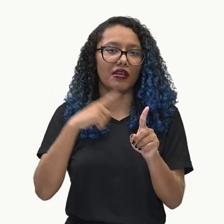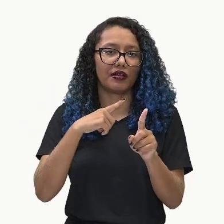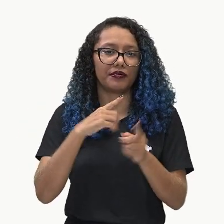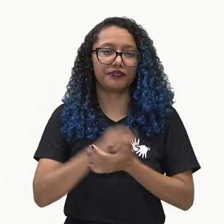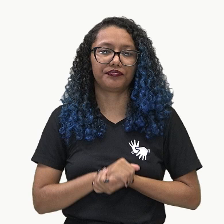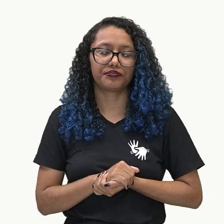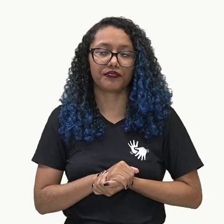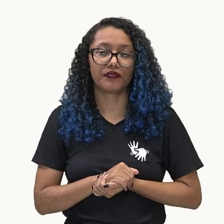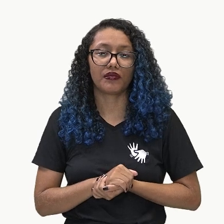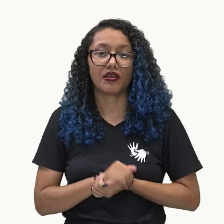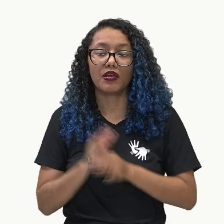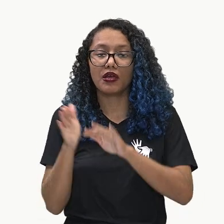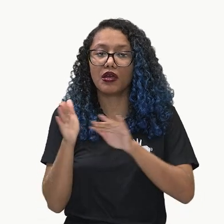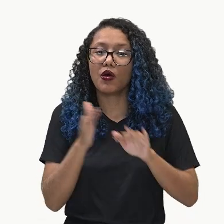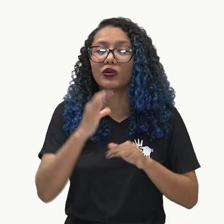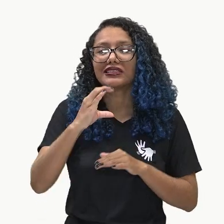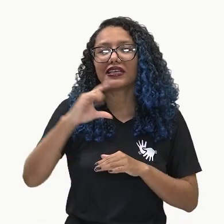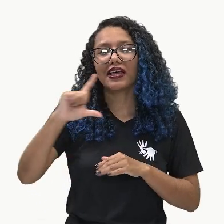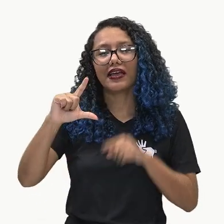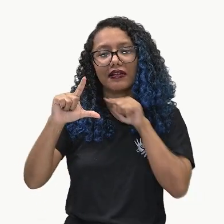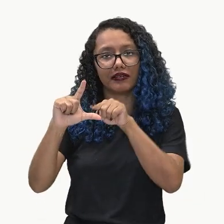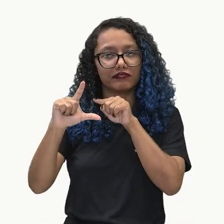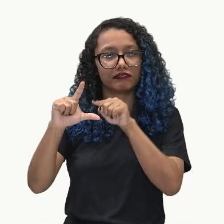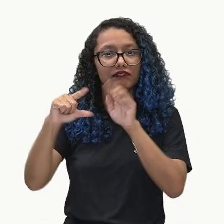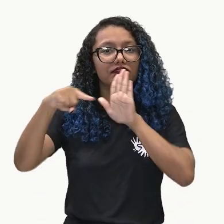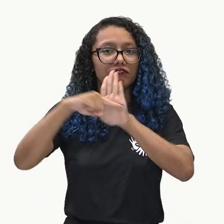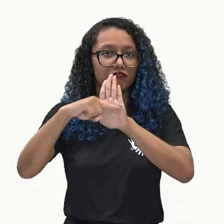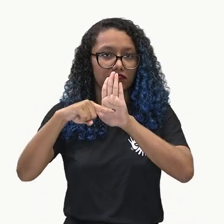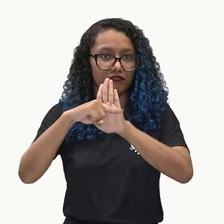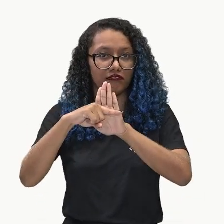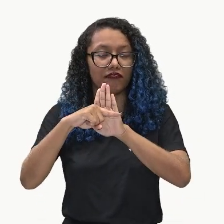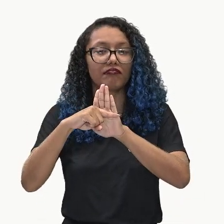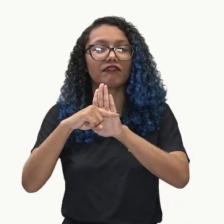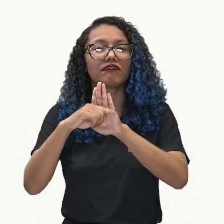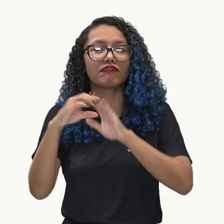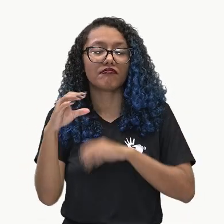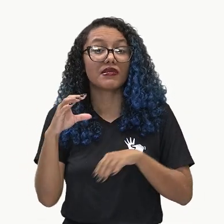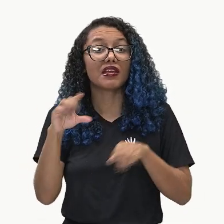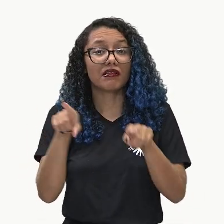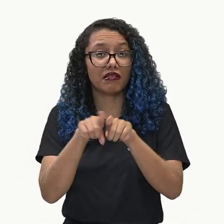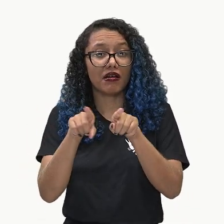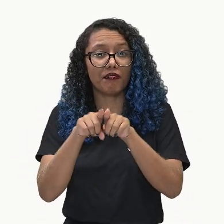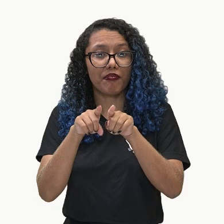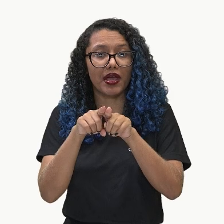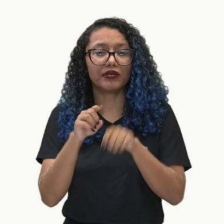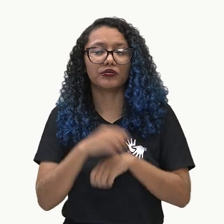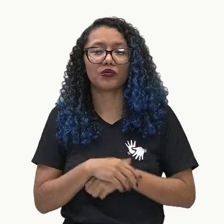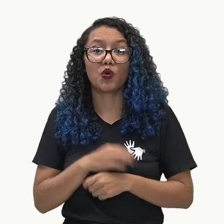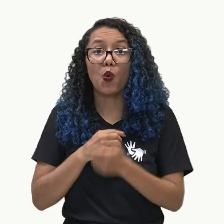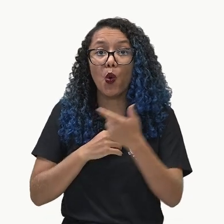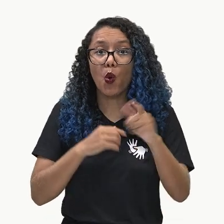o cloro, que é negativo, também vai puxar um elétron